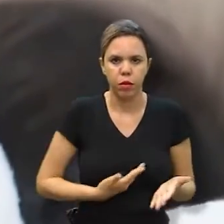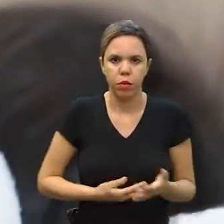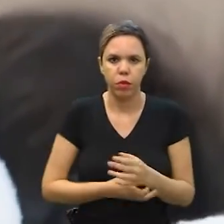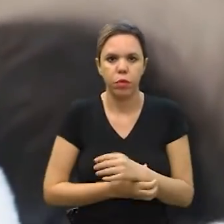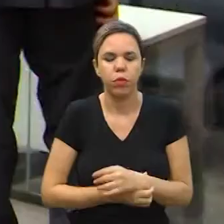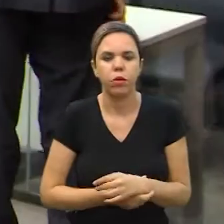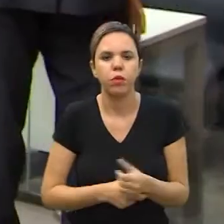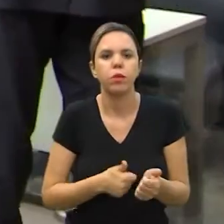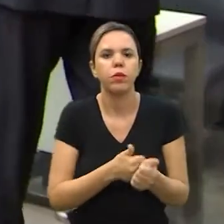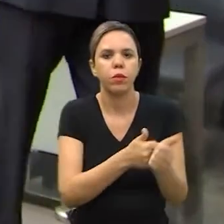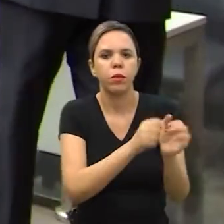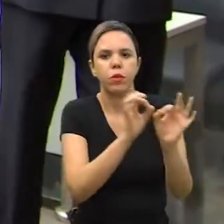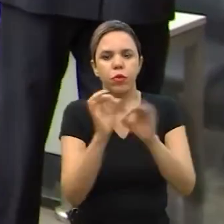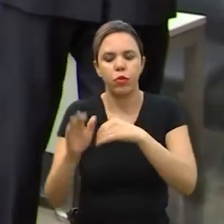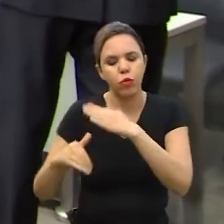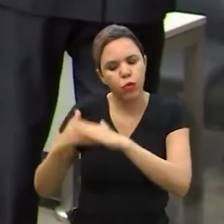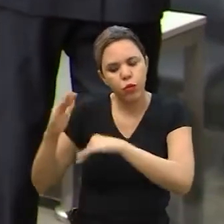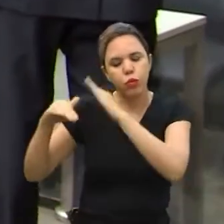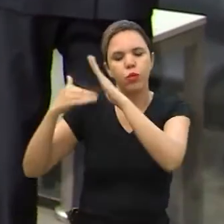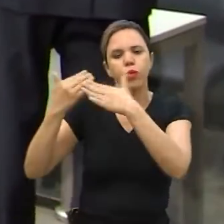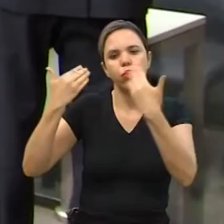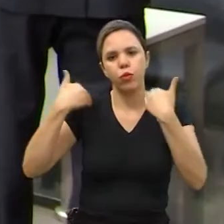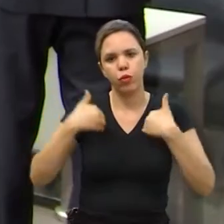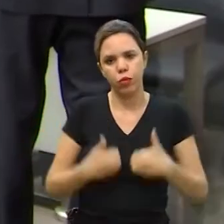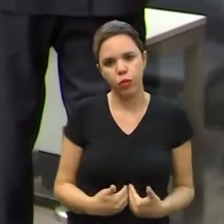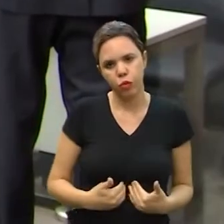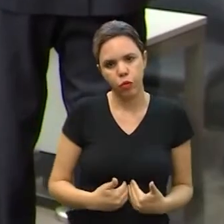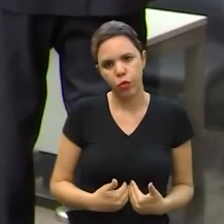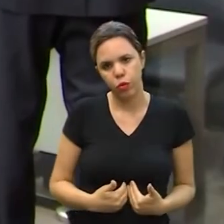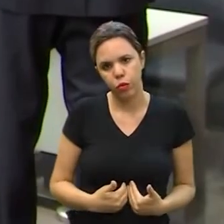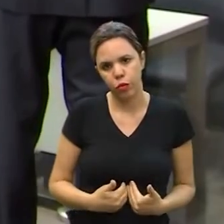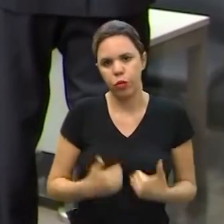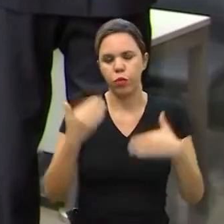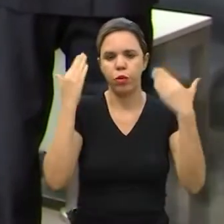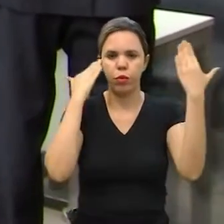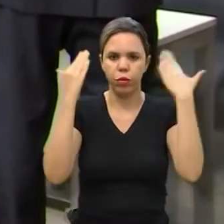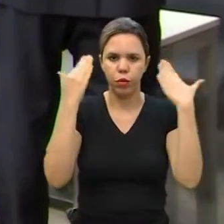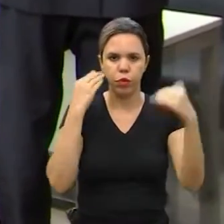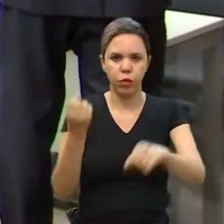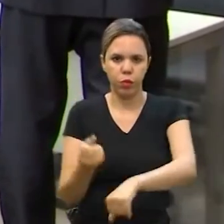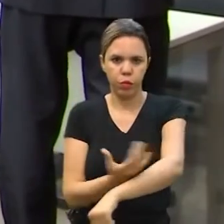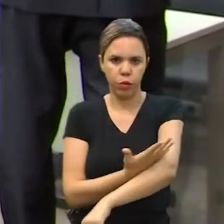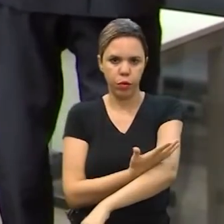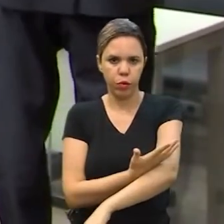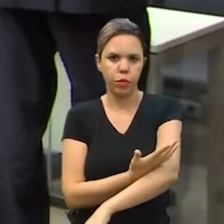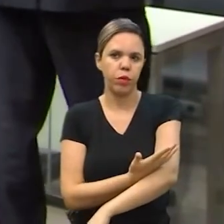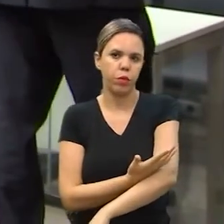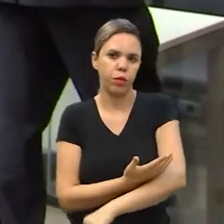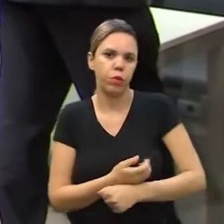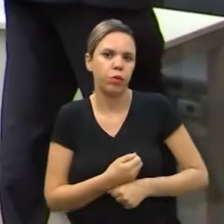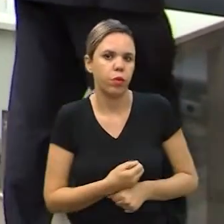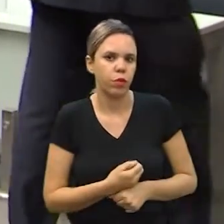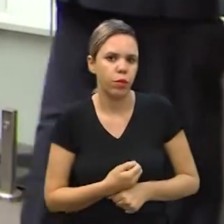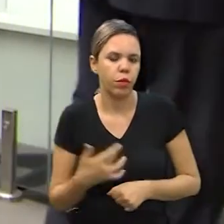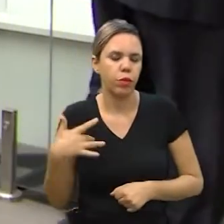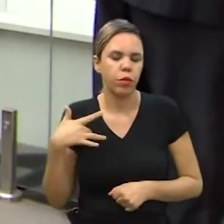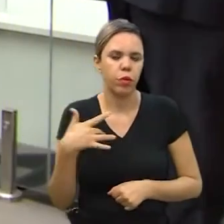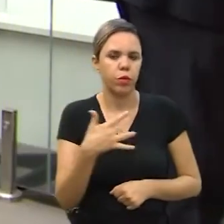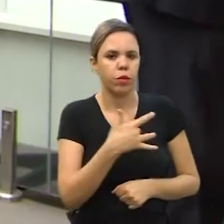políticas públicas. Acompanhando todo o desenvolvimento físico, psicológico, emocional,